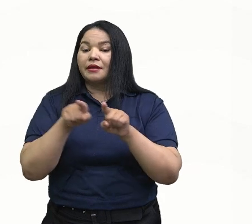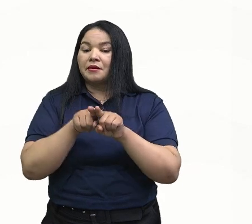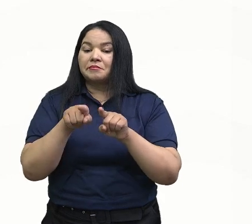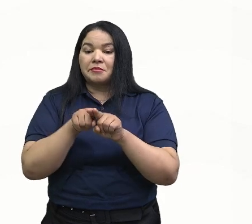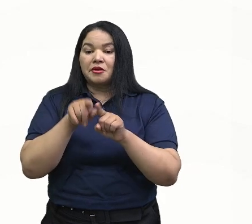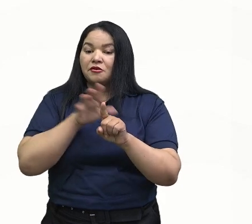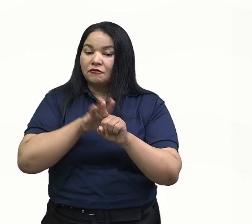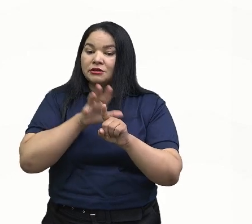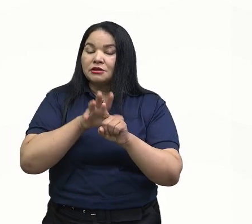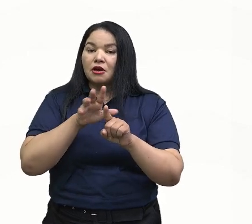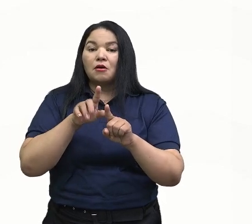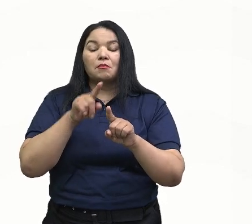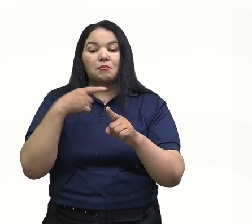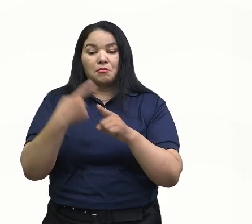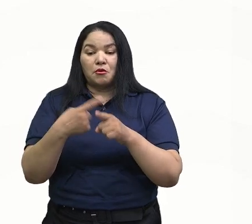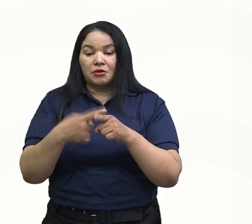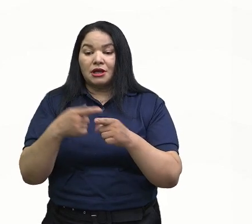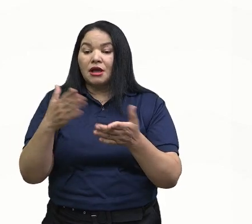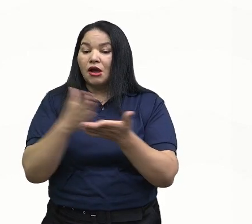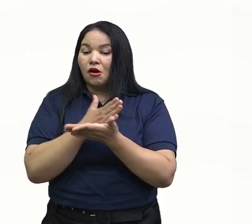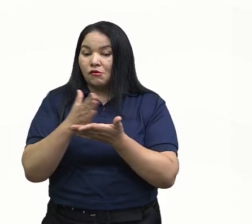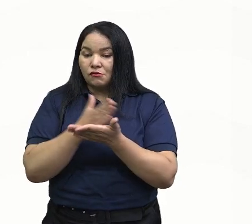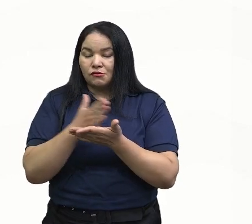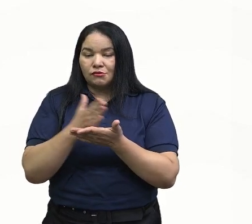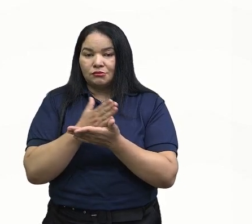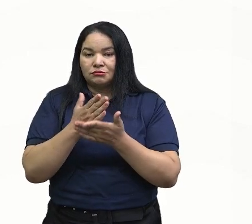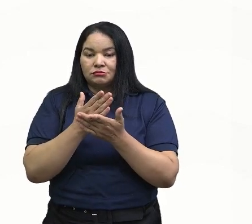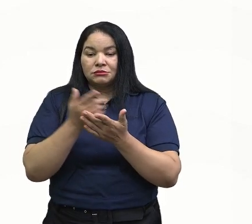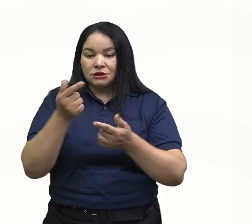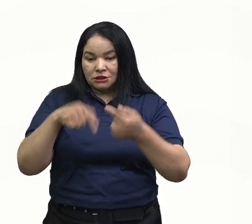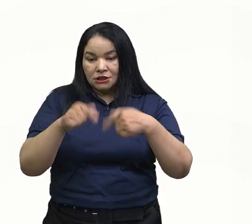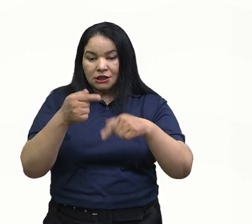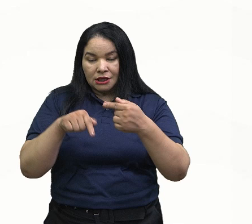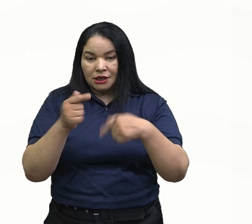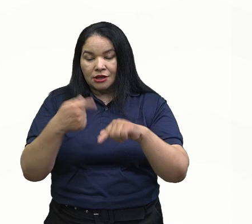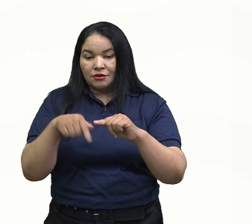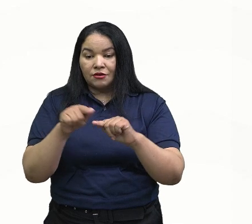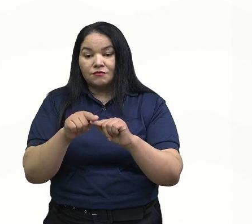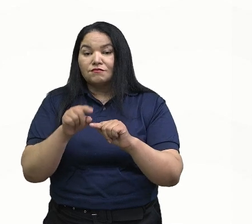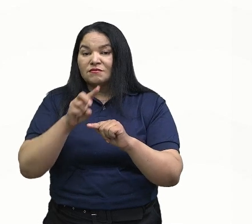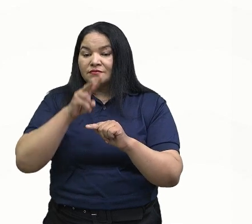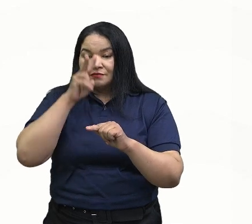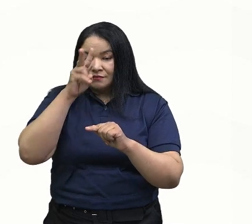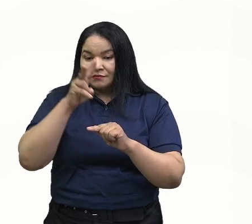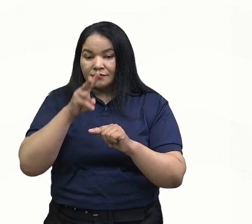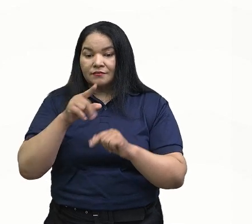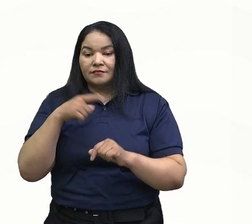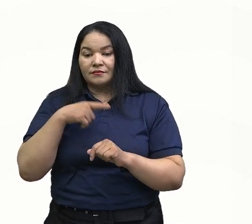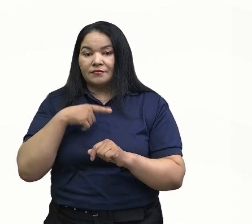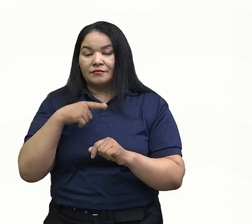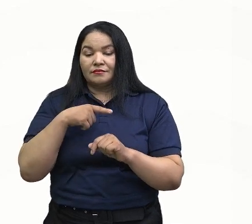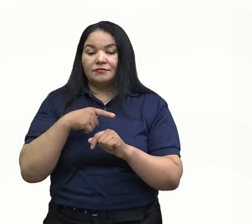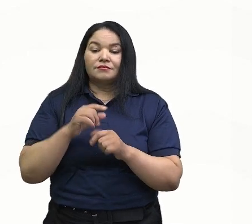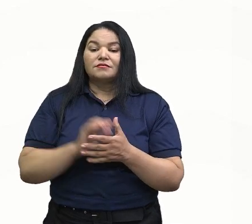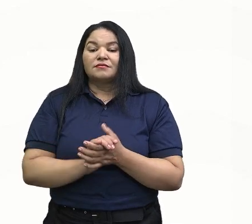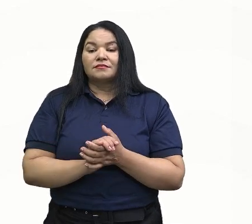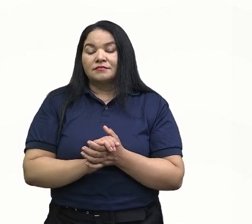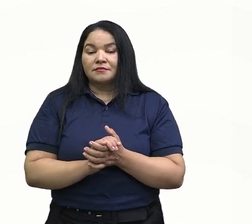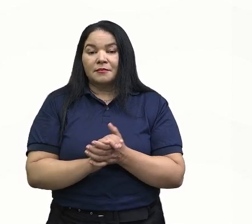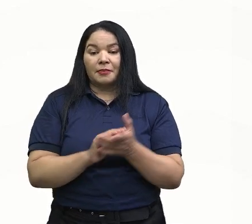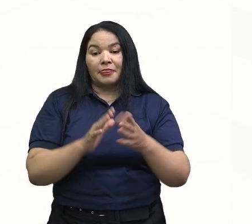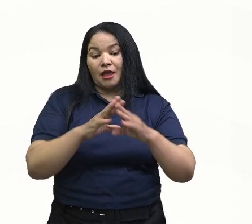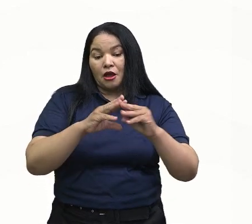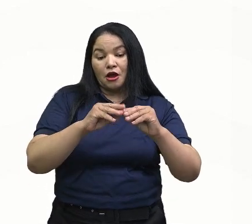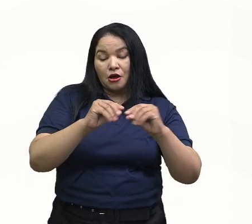tem substâncias que têm ligações mais fortes. Elas tendem a ter um ponto de fusão e um ponto de ebulição mais